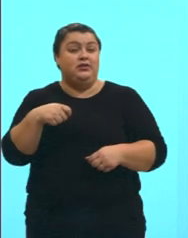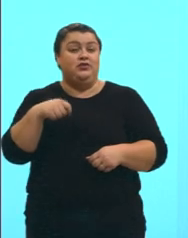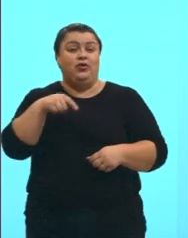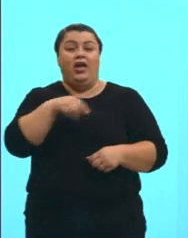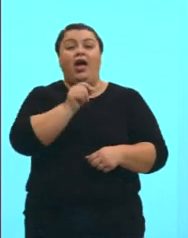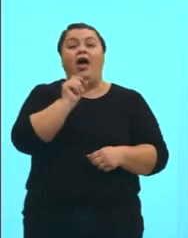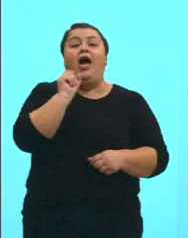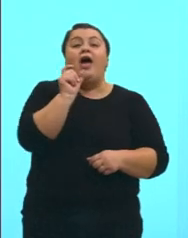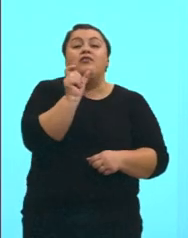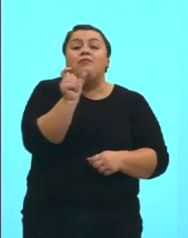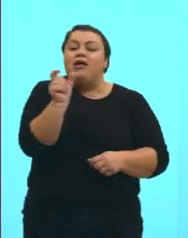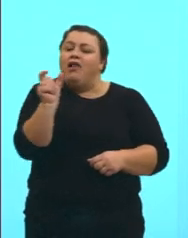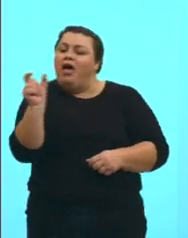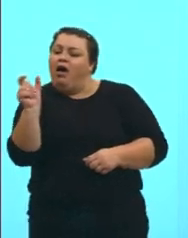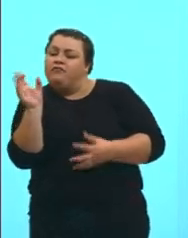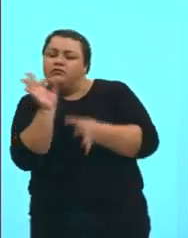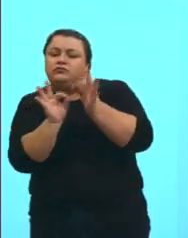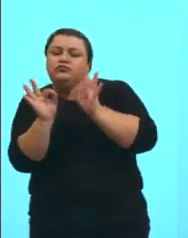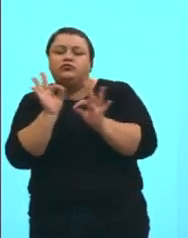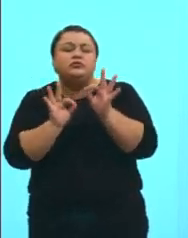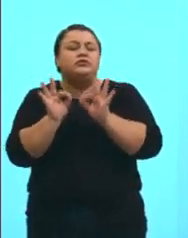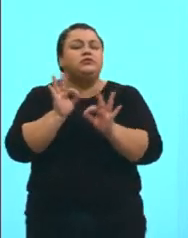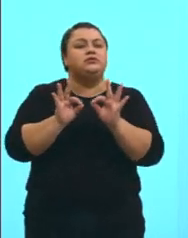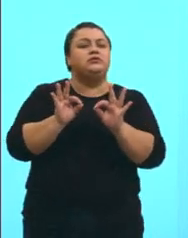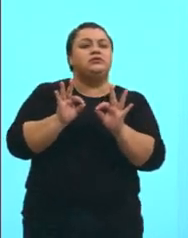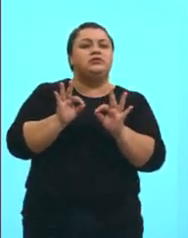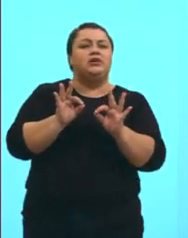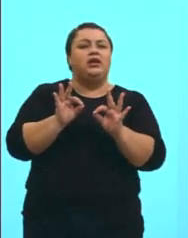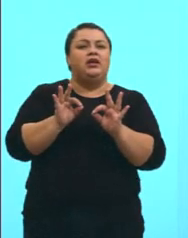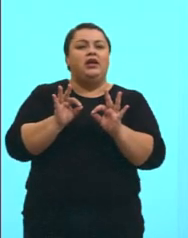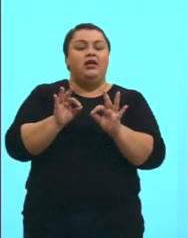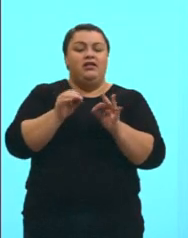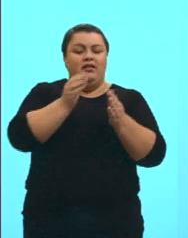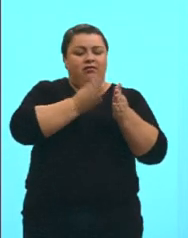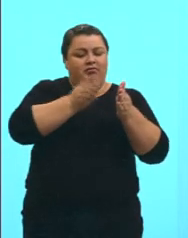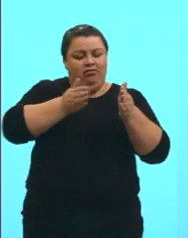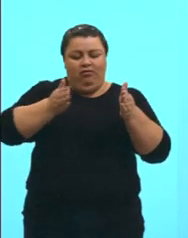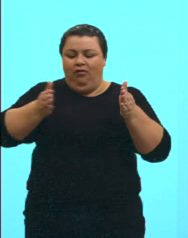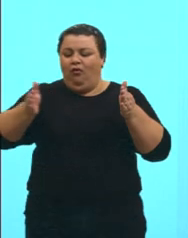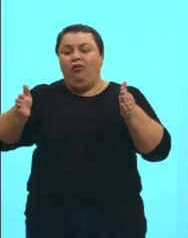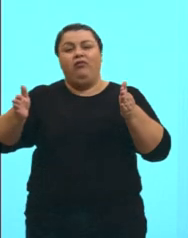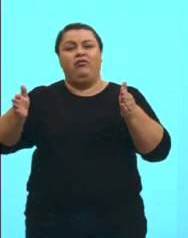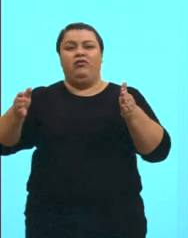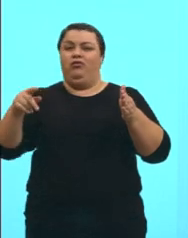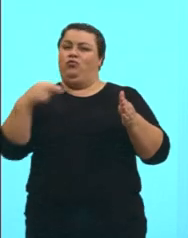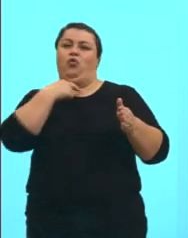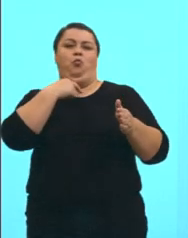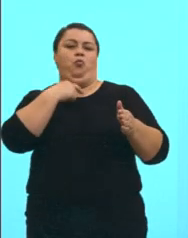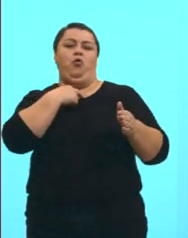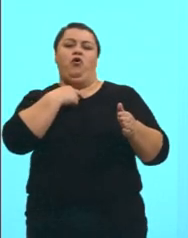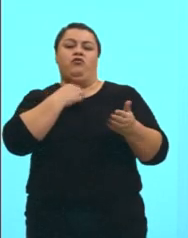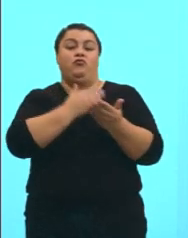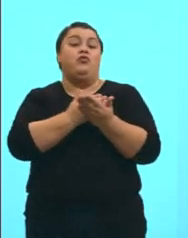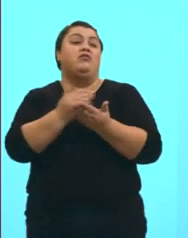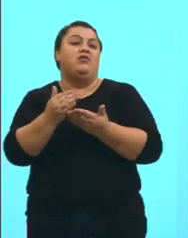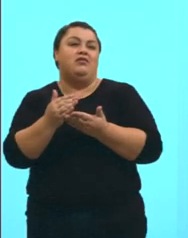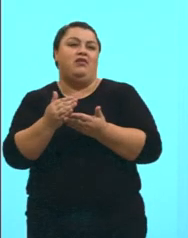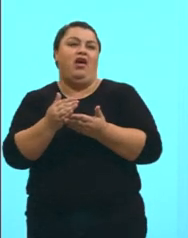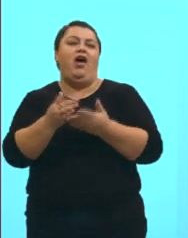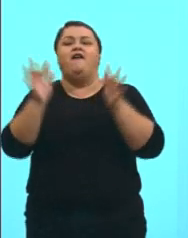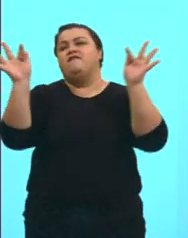as palavras estejam organizadas nesta sequência eu não poderia começar com